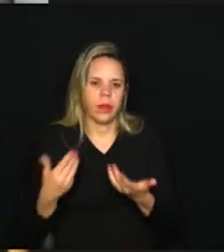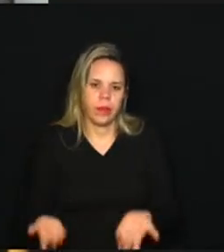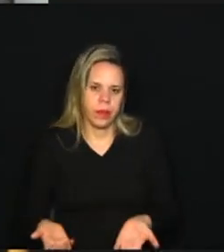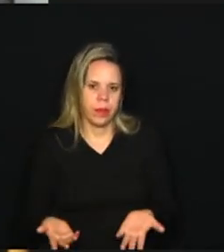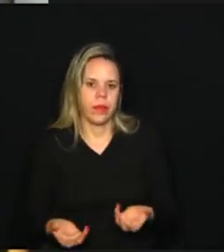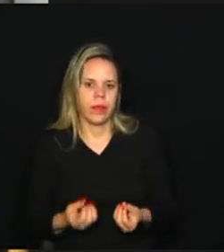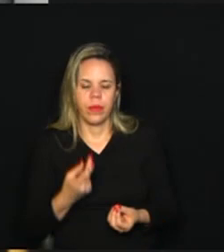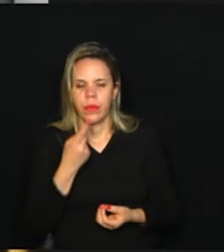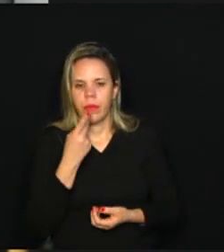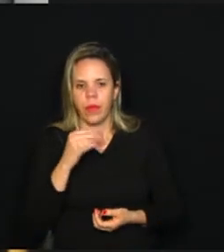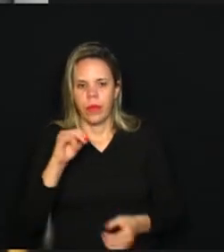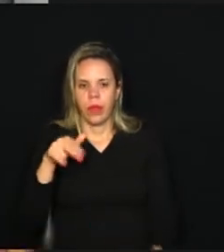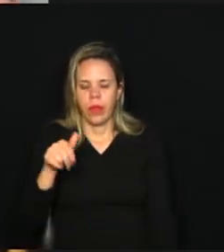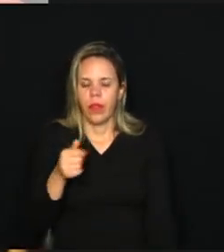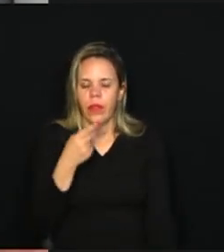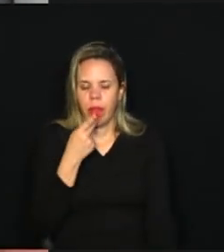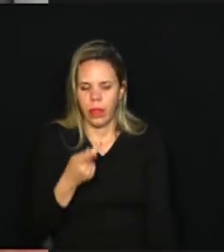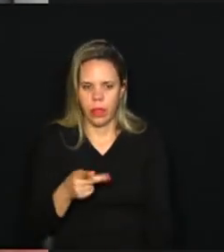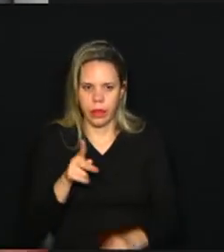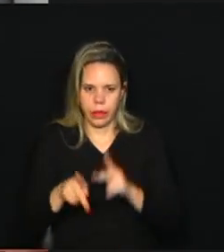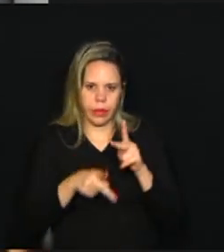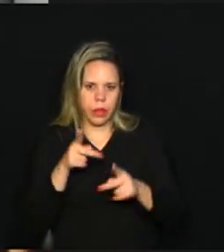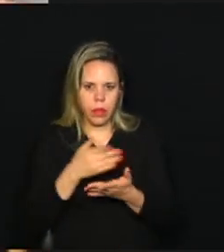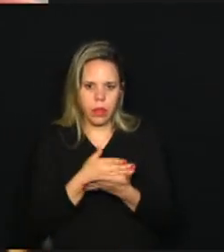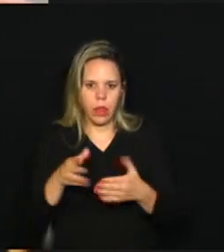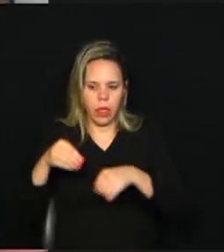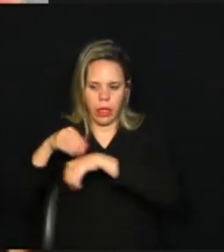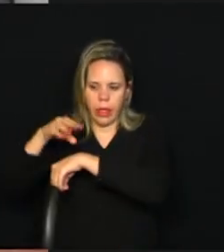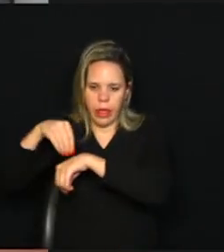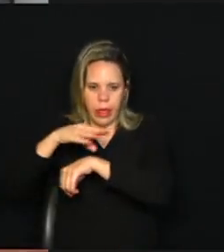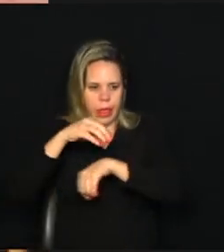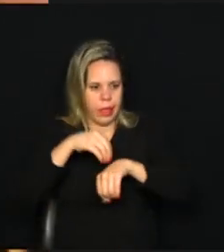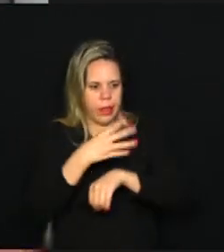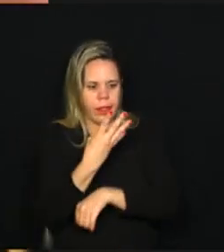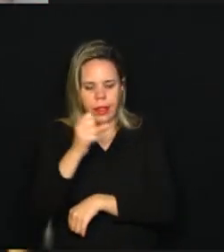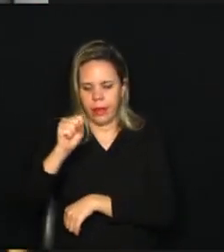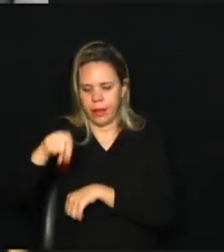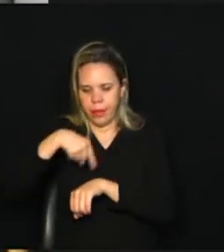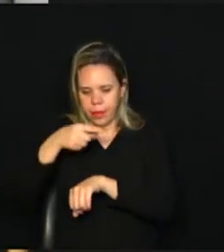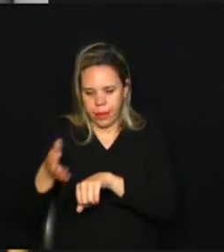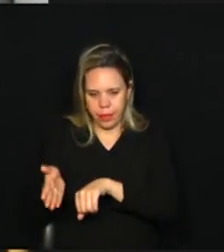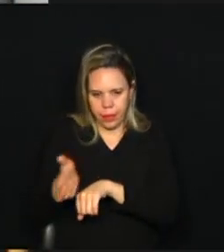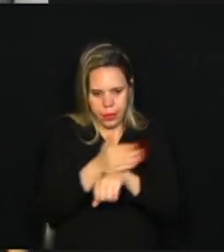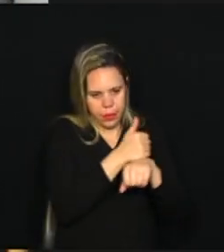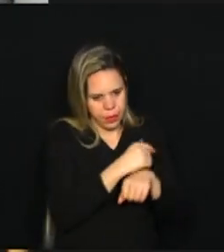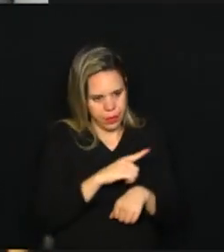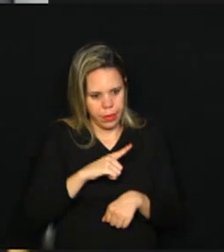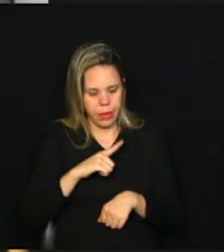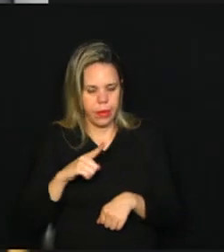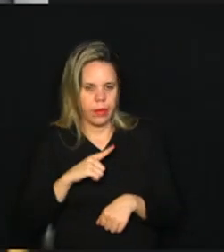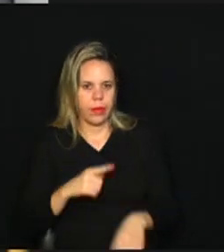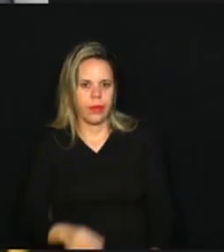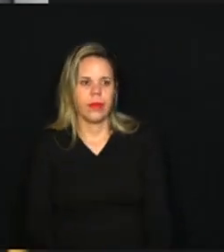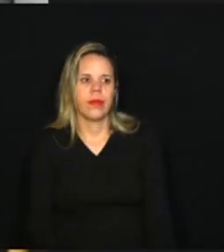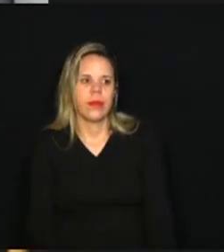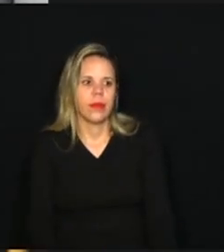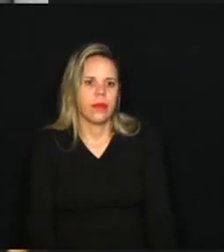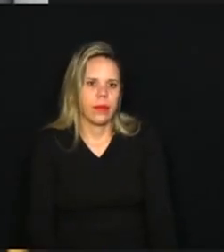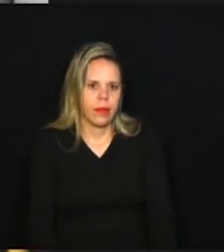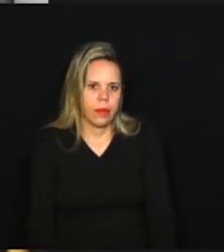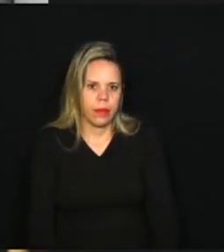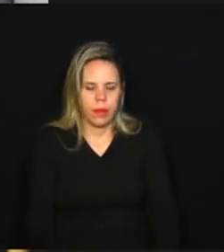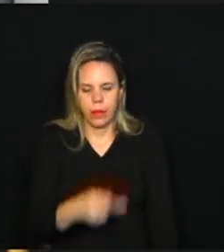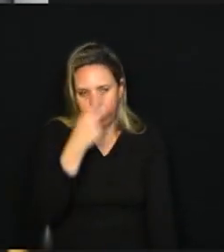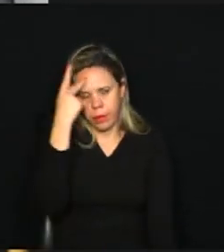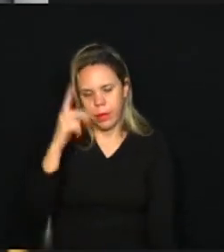como bem falou a Juliana, né, essas pessoas começam a transmitir 48 horas antes do que tem sintoma, né? Aqueles que